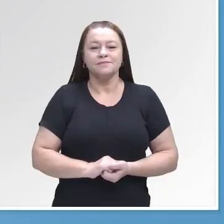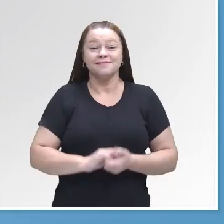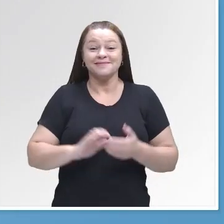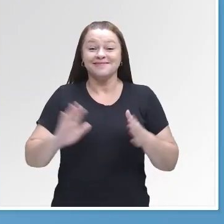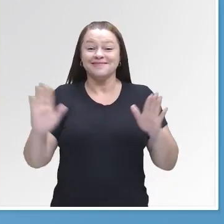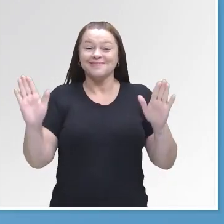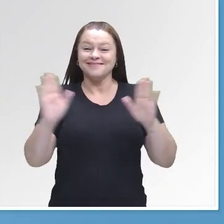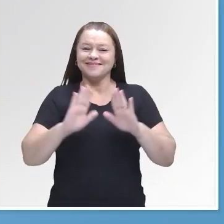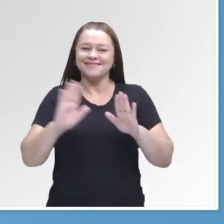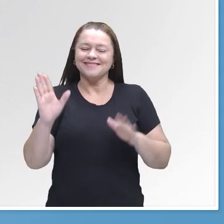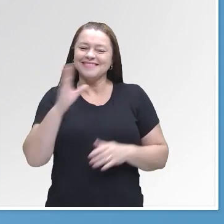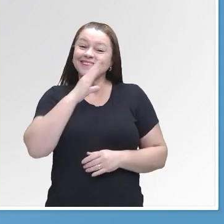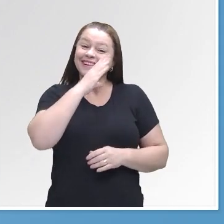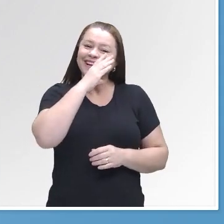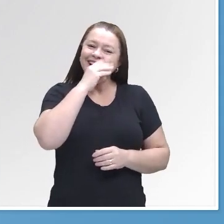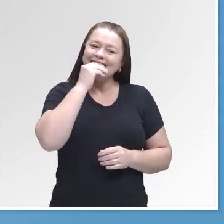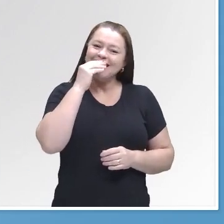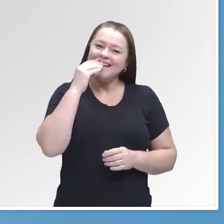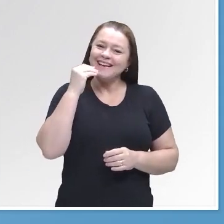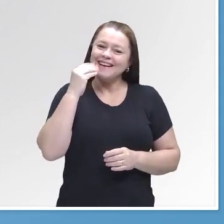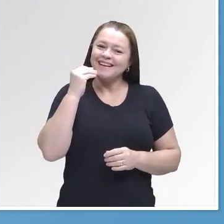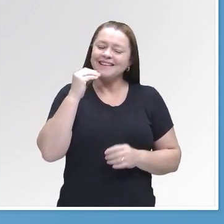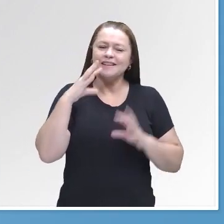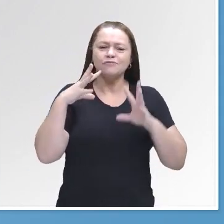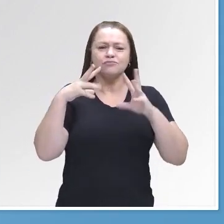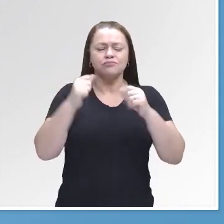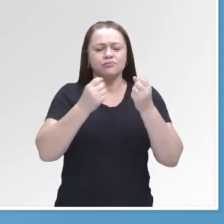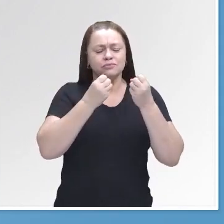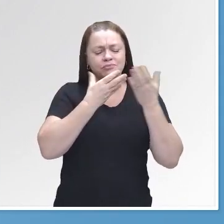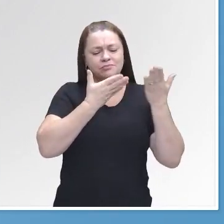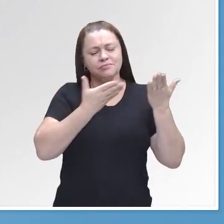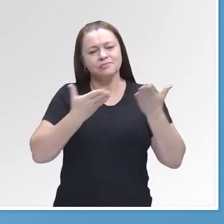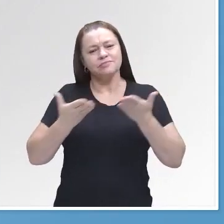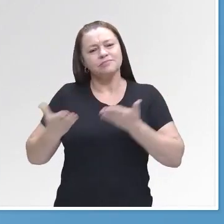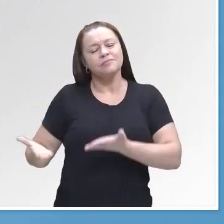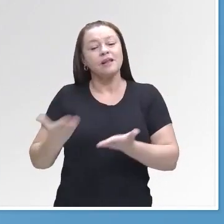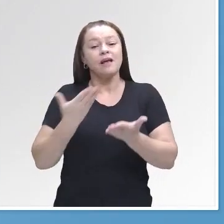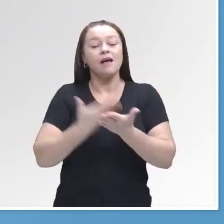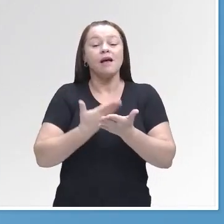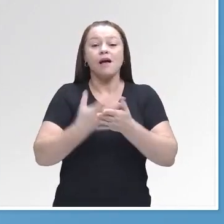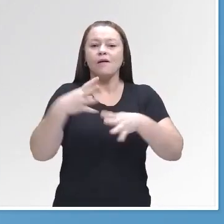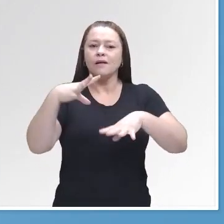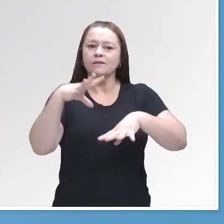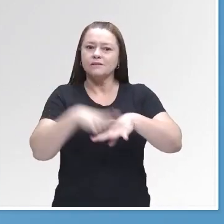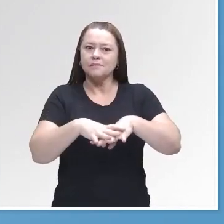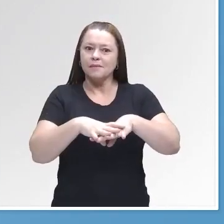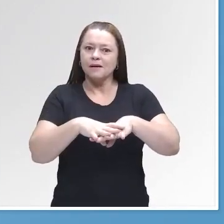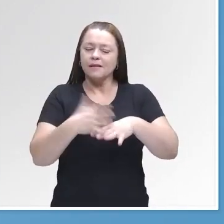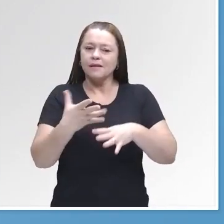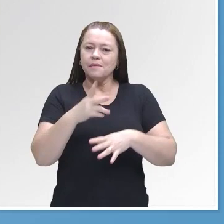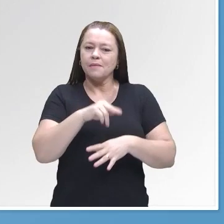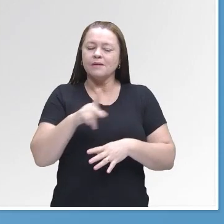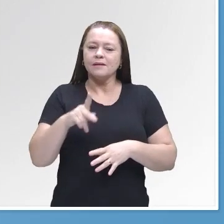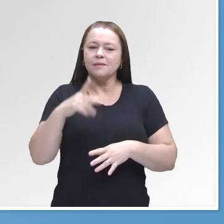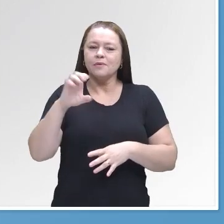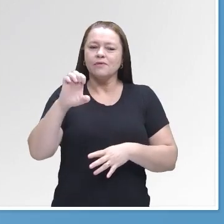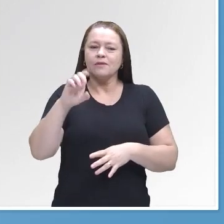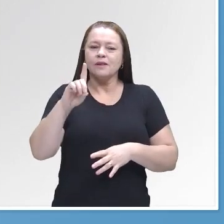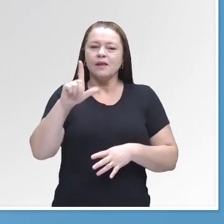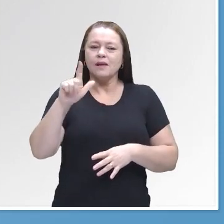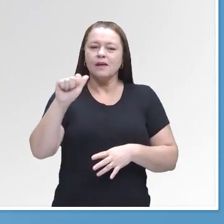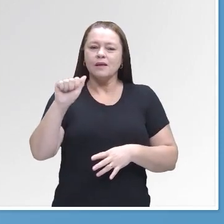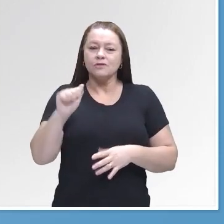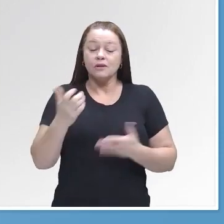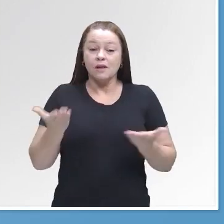Olá, crianças! Sejam bem-vindos à aula de matemática da professora Edla dos Anjos. Vamos